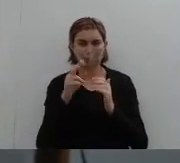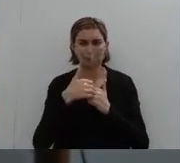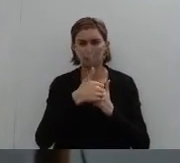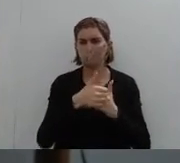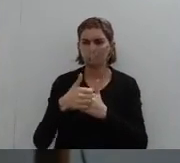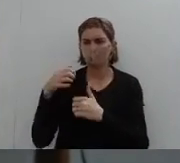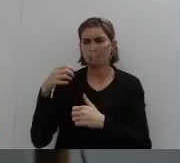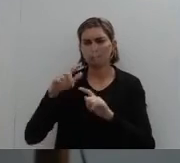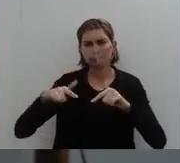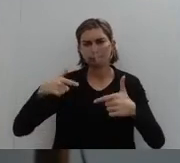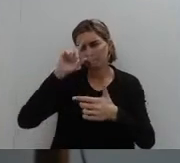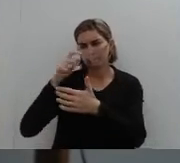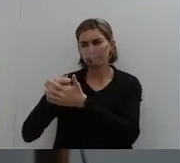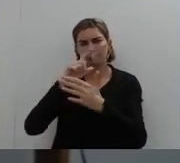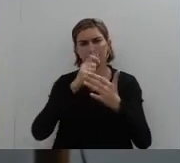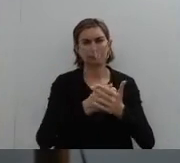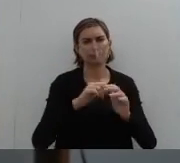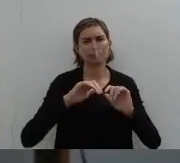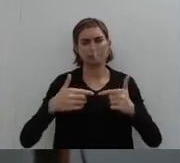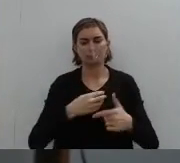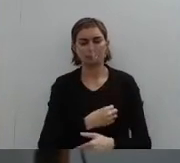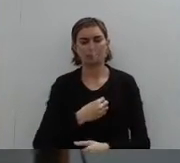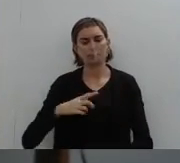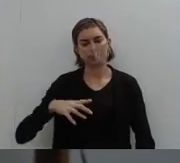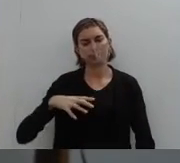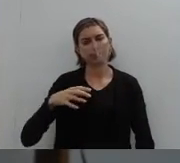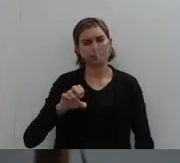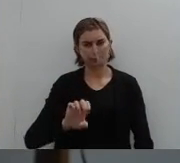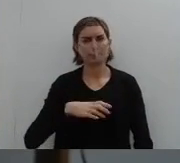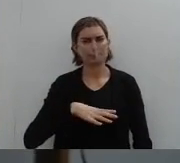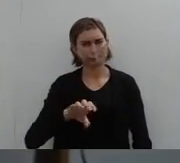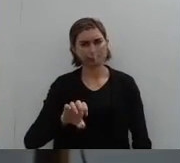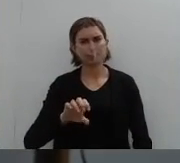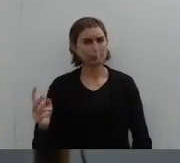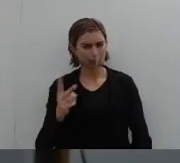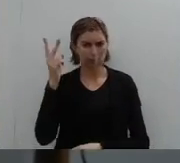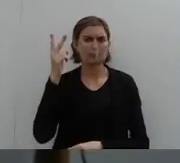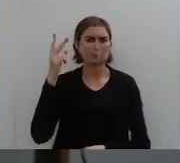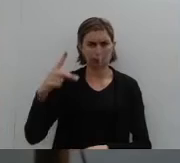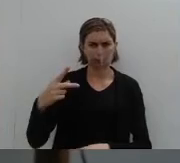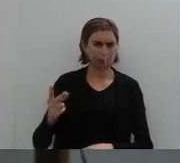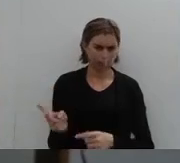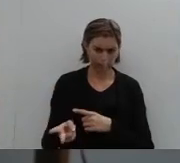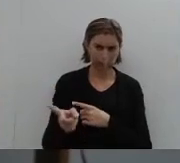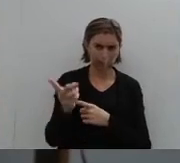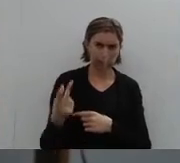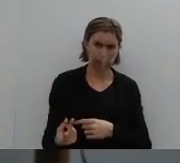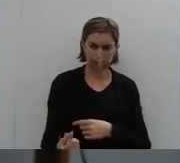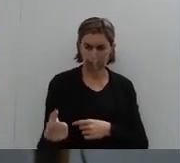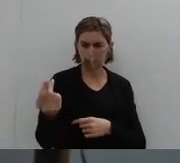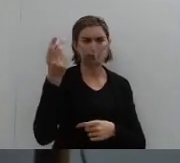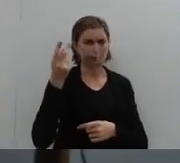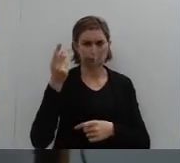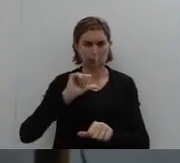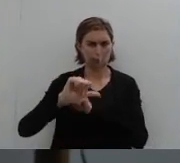nossos atos éticos durante as nossas vidas. Esses valores, será que eles são eternos? Será que eles